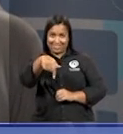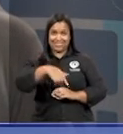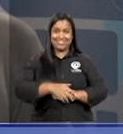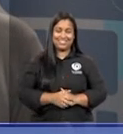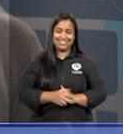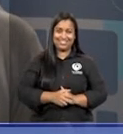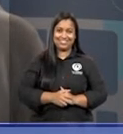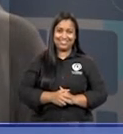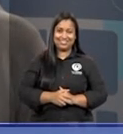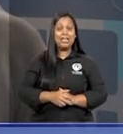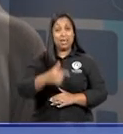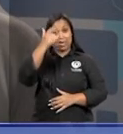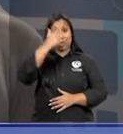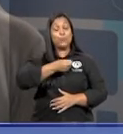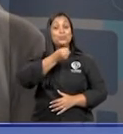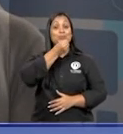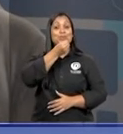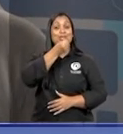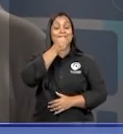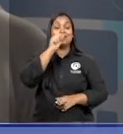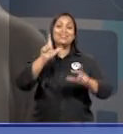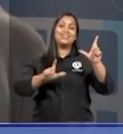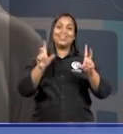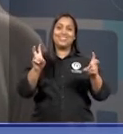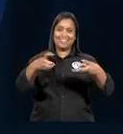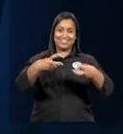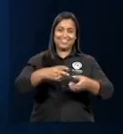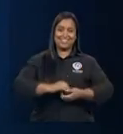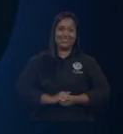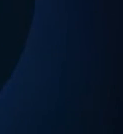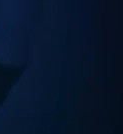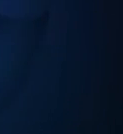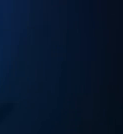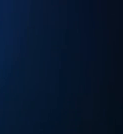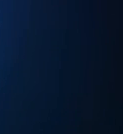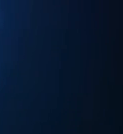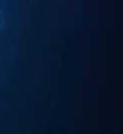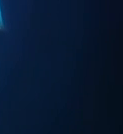FM eu sou Alexandre Gama para TV Câmara